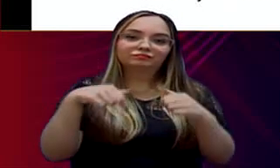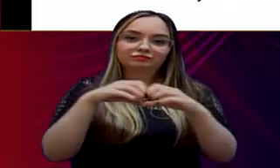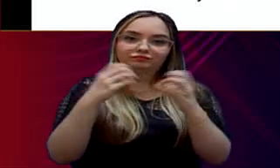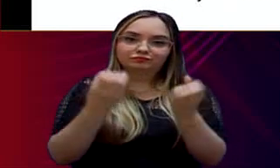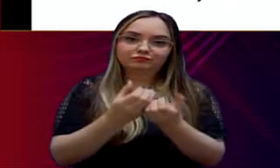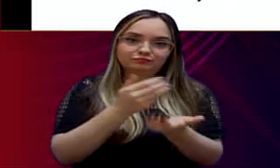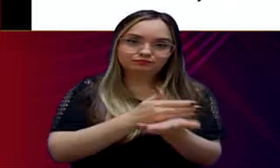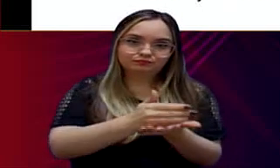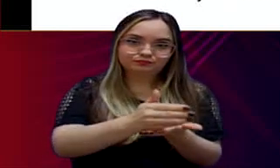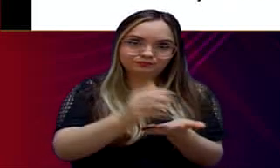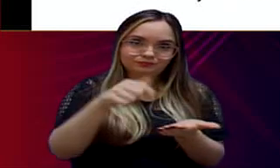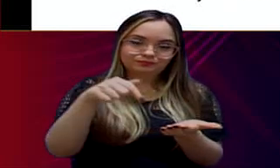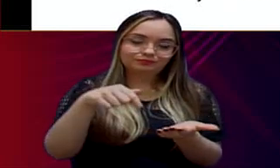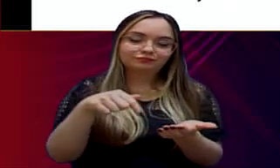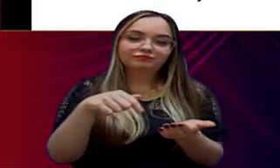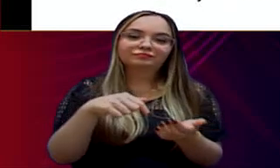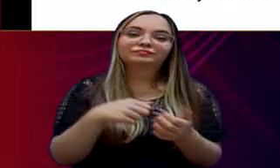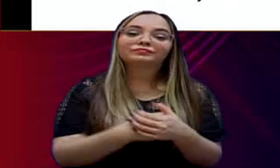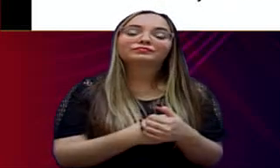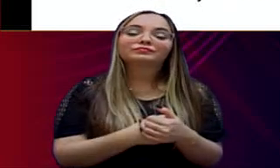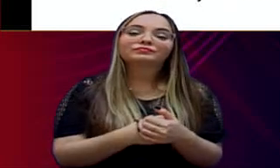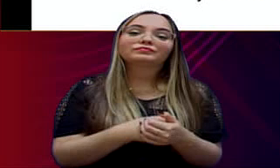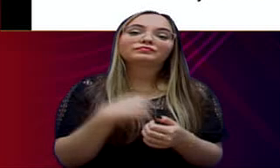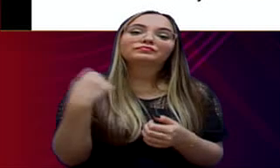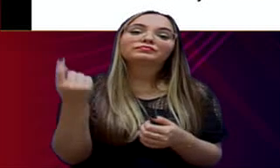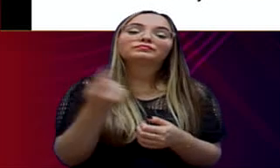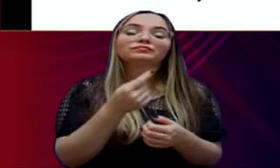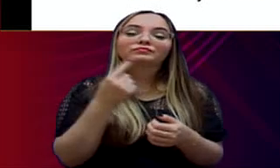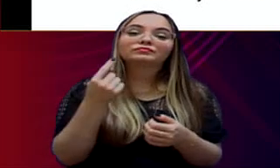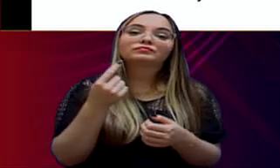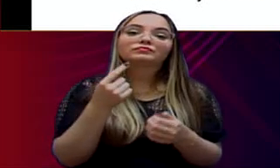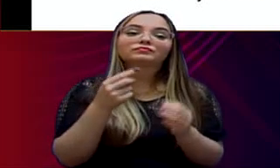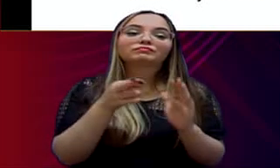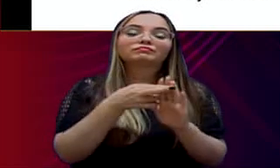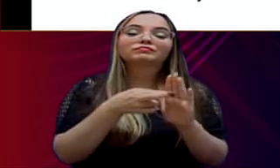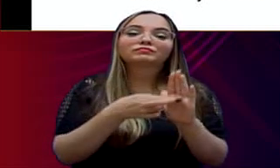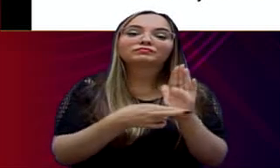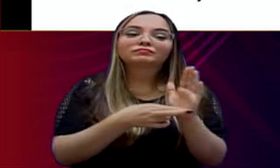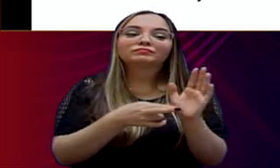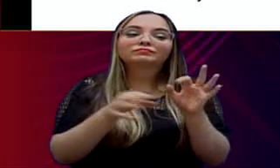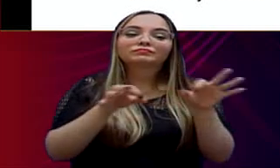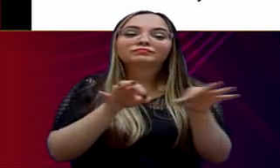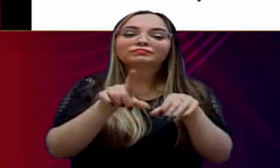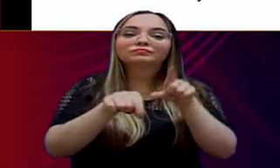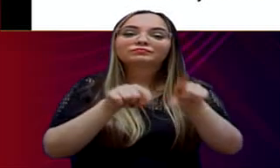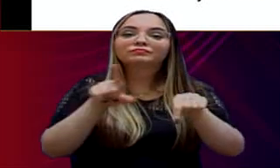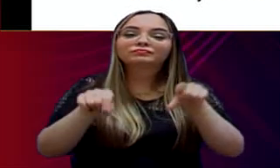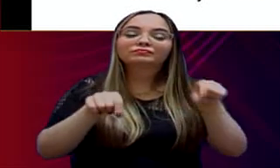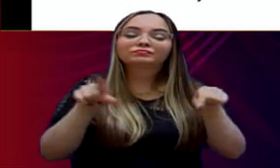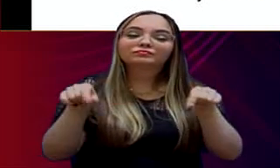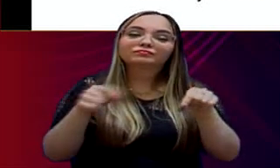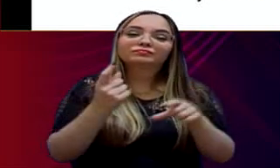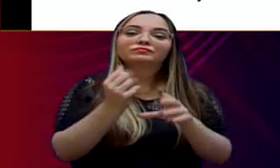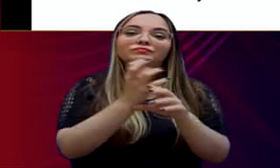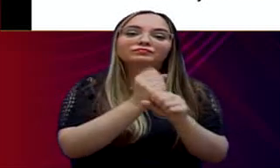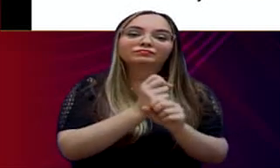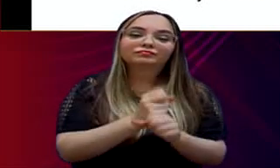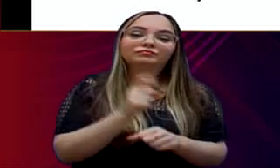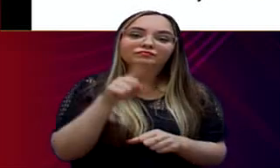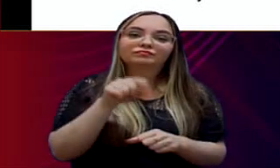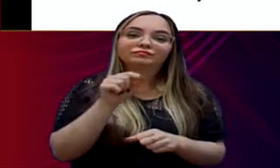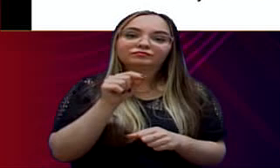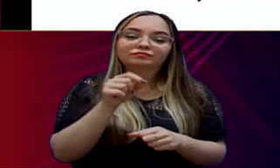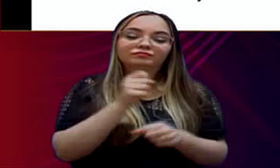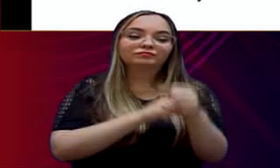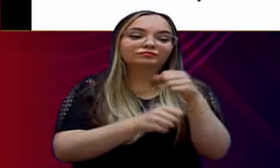Câmara nós utilizamos como parâmetros né de elaboração na questão da receita a projeção